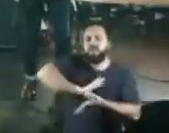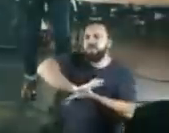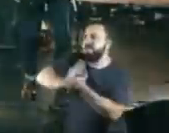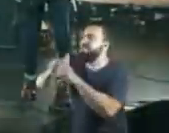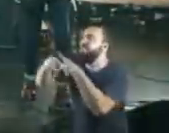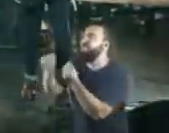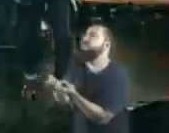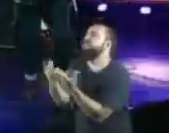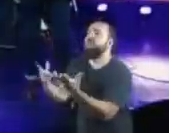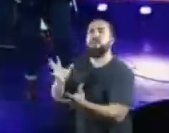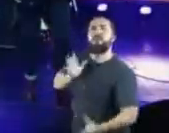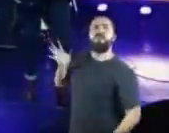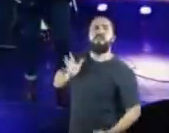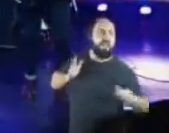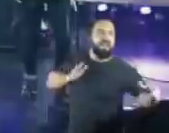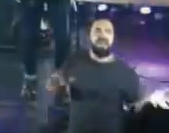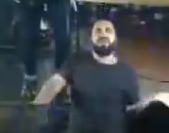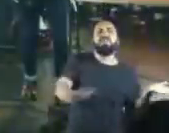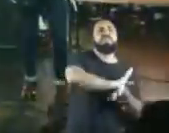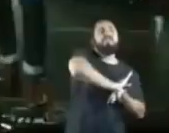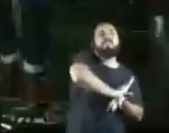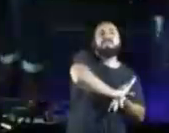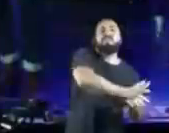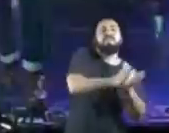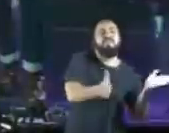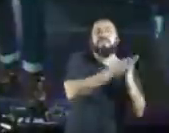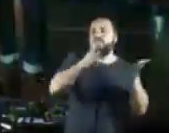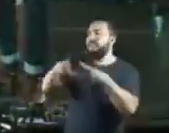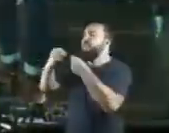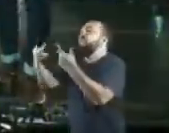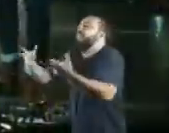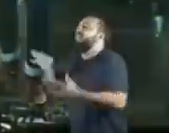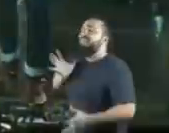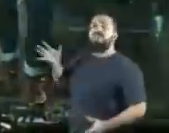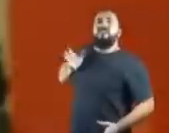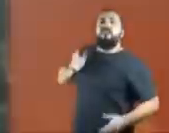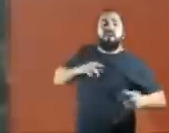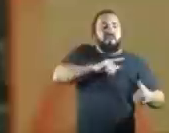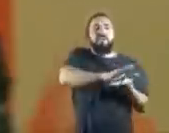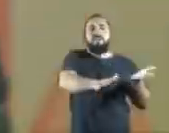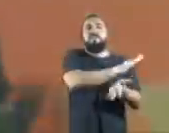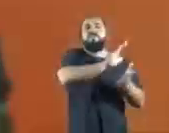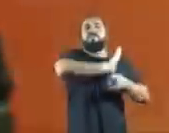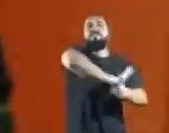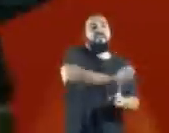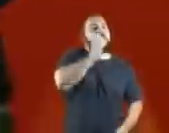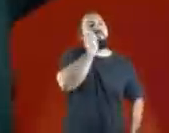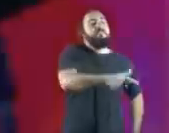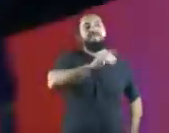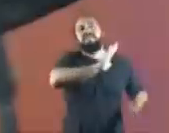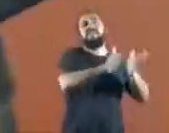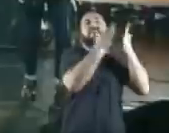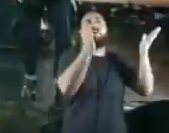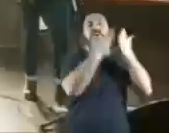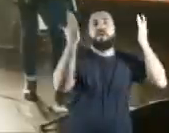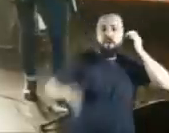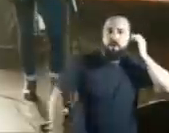ricos, cospe dos pobres. Apresentei os ricos, cospe dos